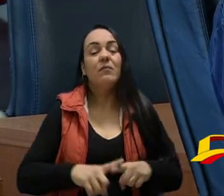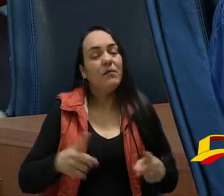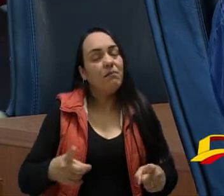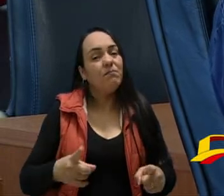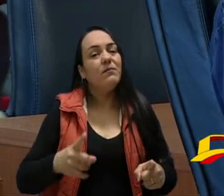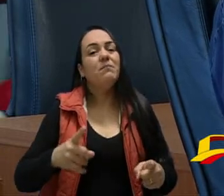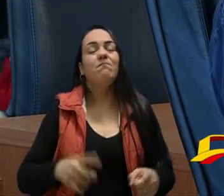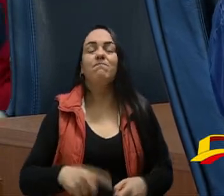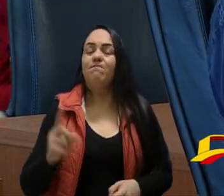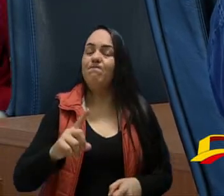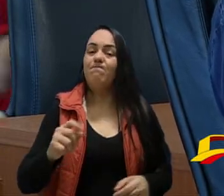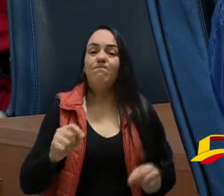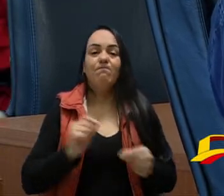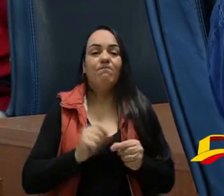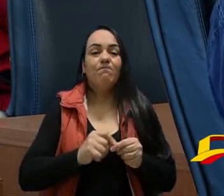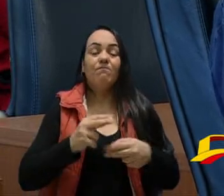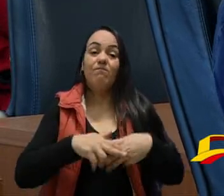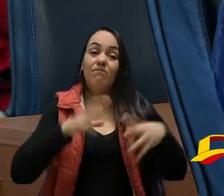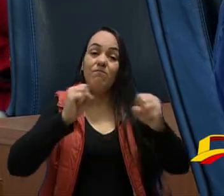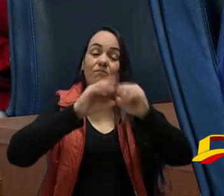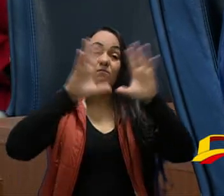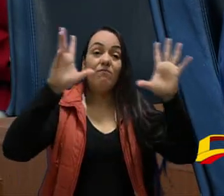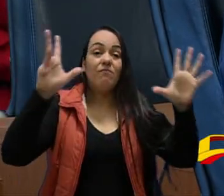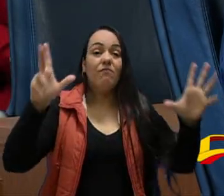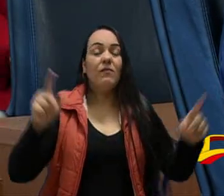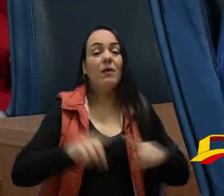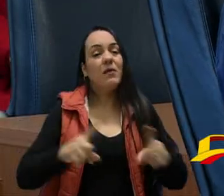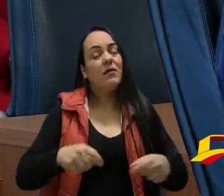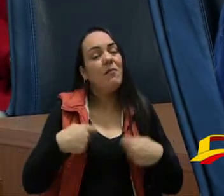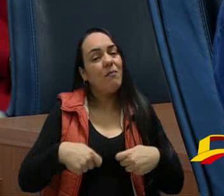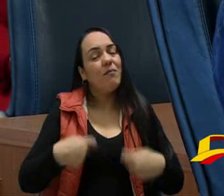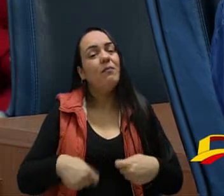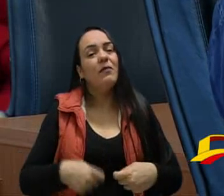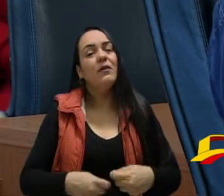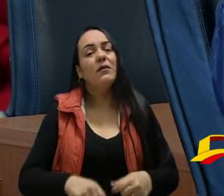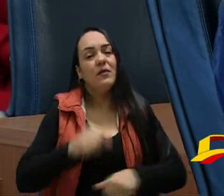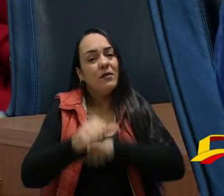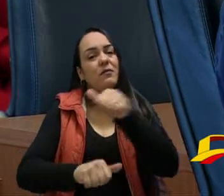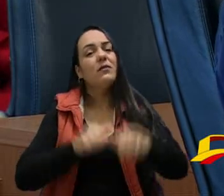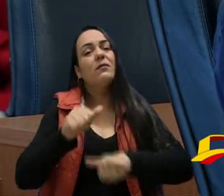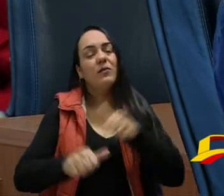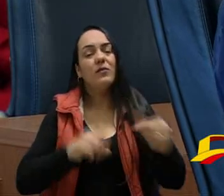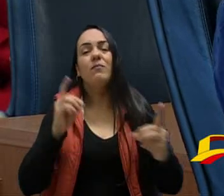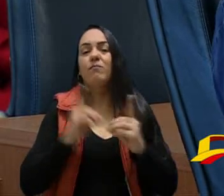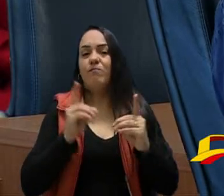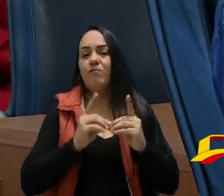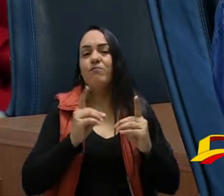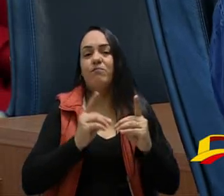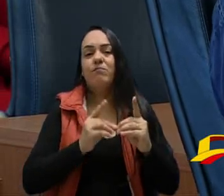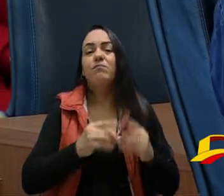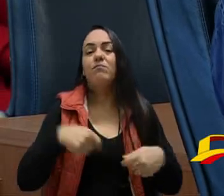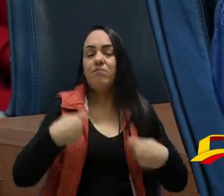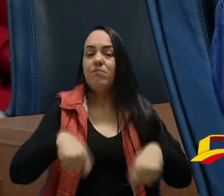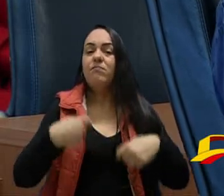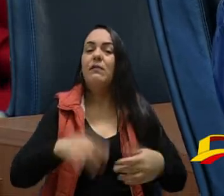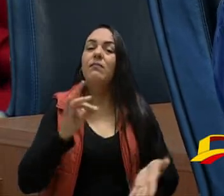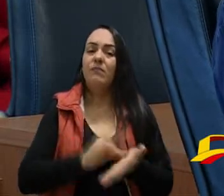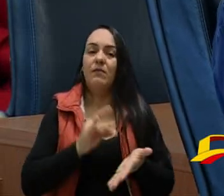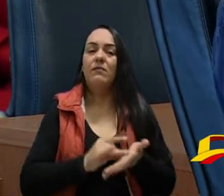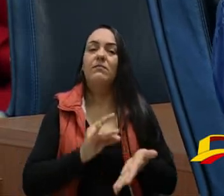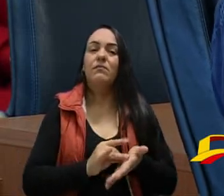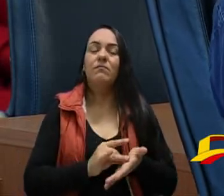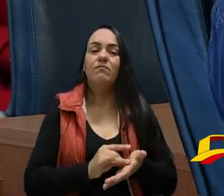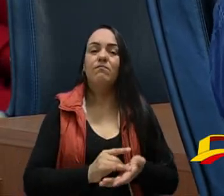uma varinha mágica e nem tem mas que se posso construir alguma coisa no sentido atendimento do coração temos como nós em